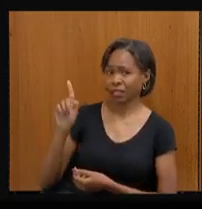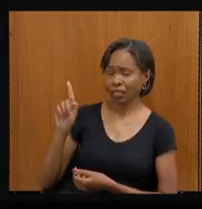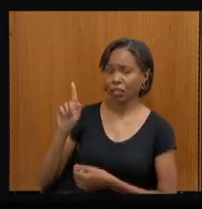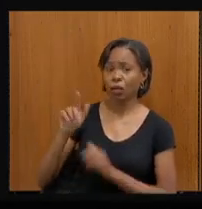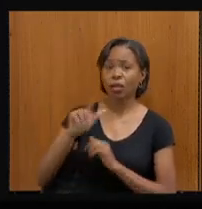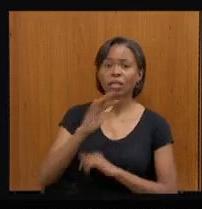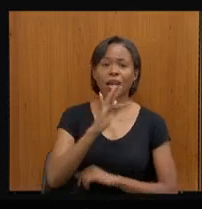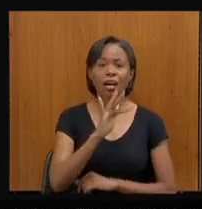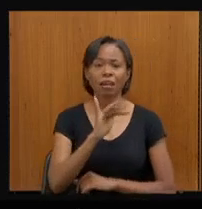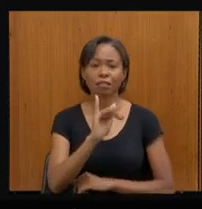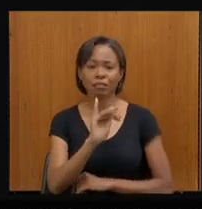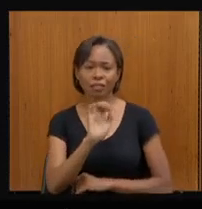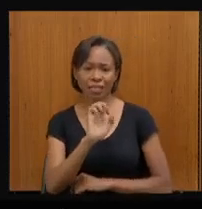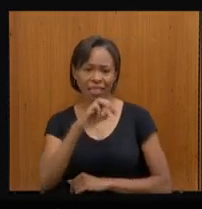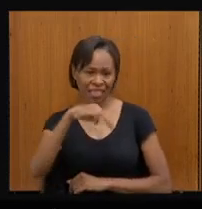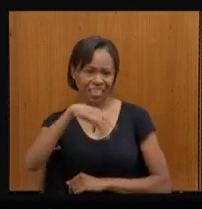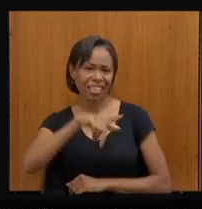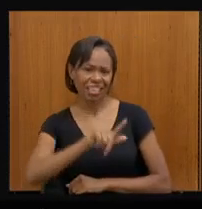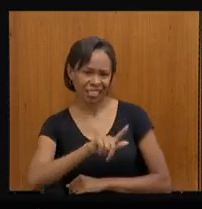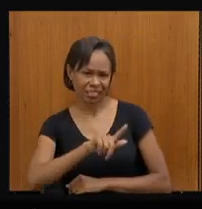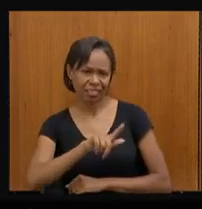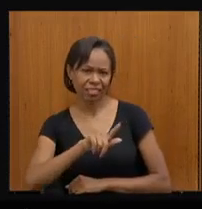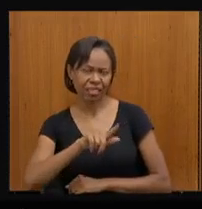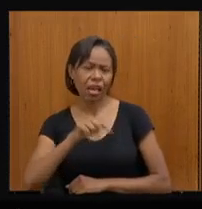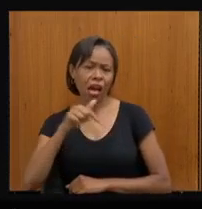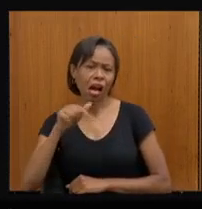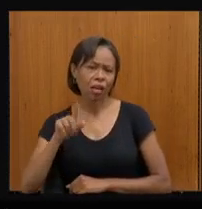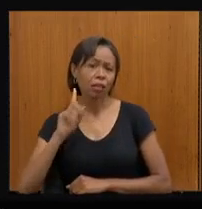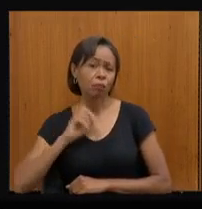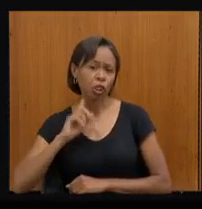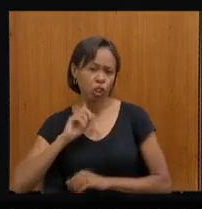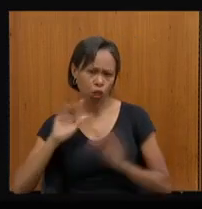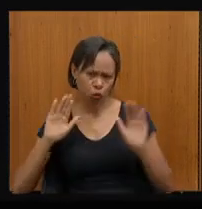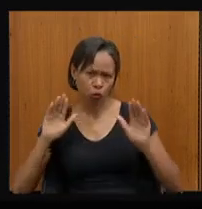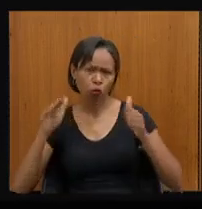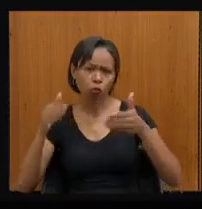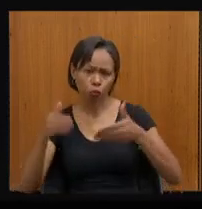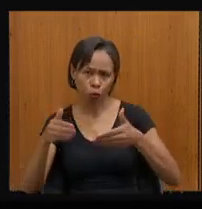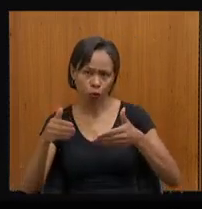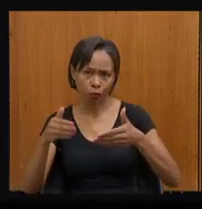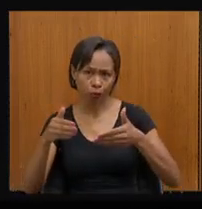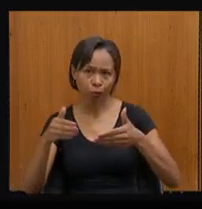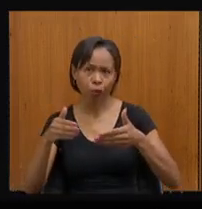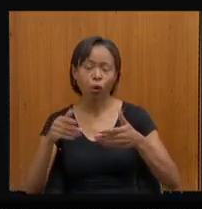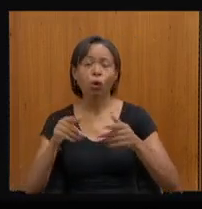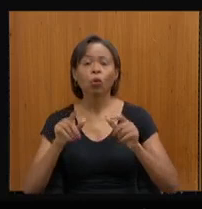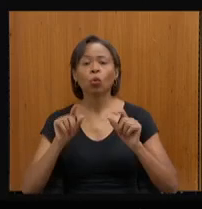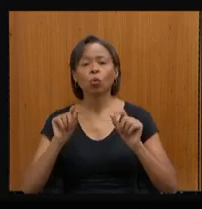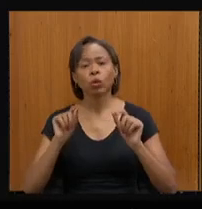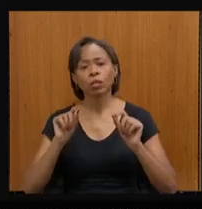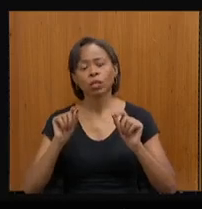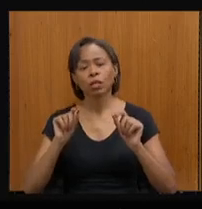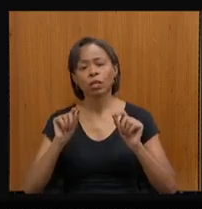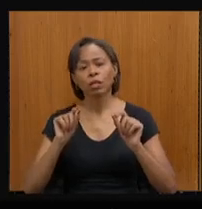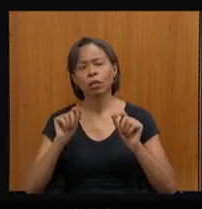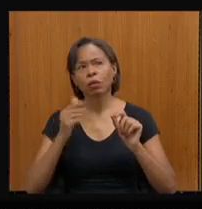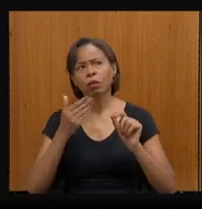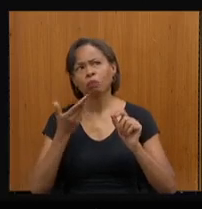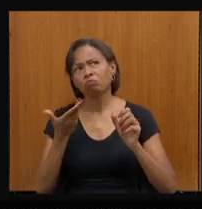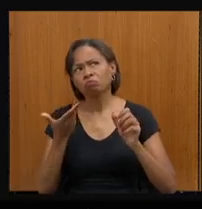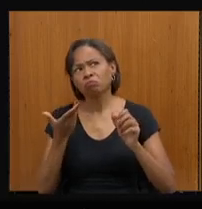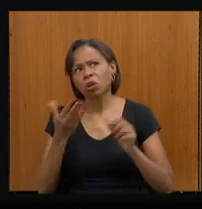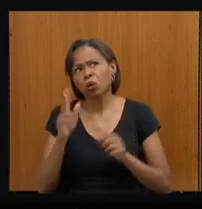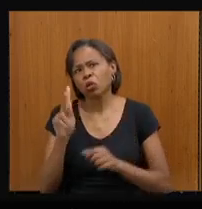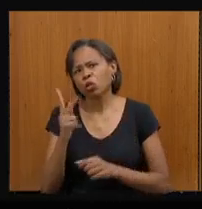fiene e como estamos em Minas Gerais eu não tive aqui um foco em Minas Gerais né com o papel que hidrogênio pode representar para